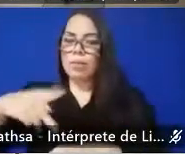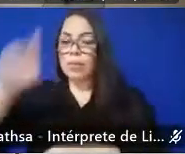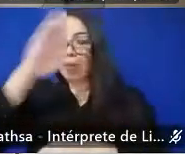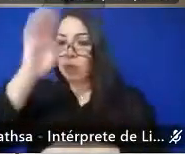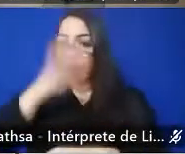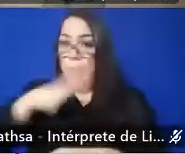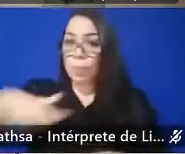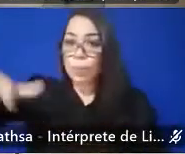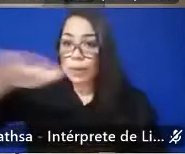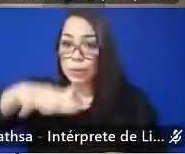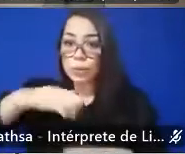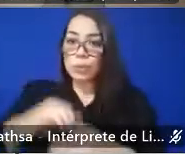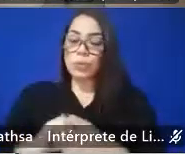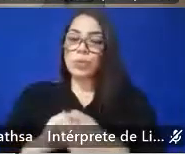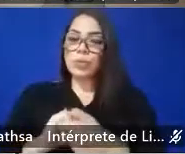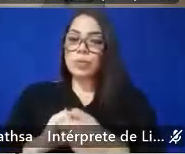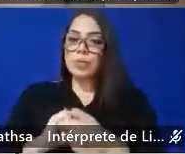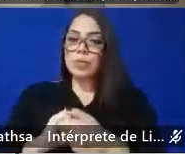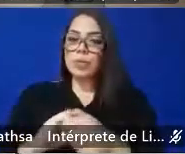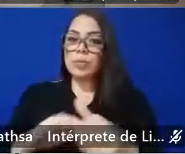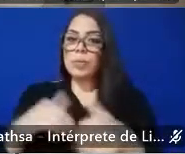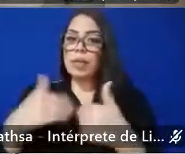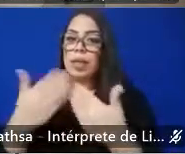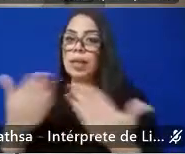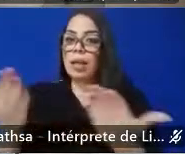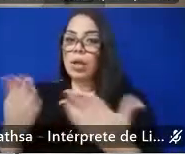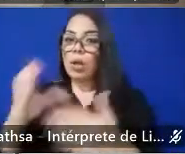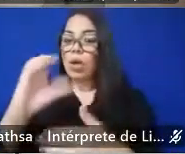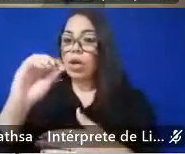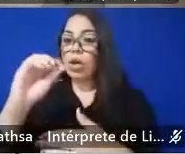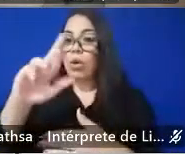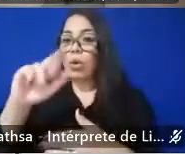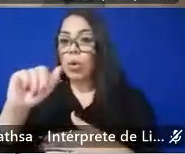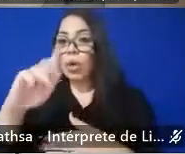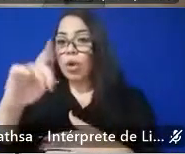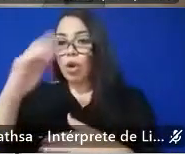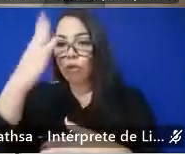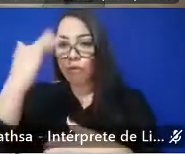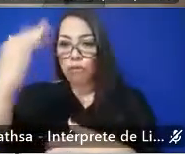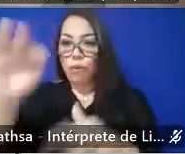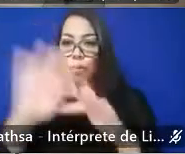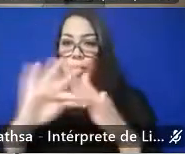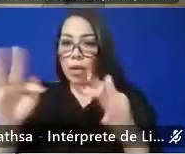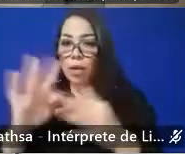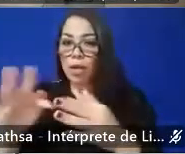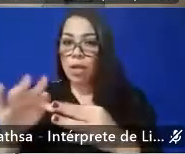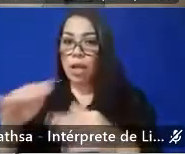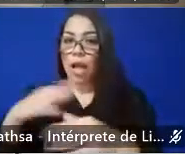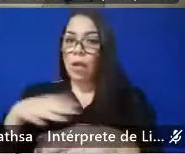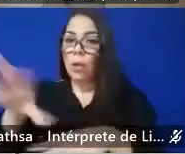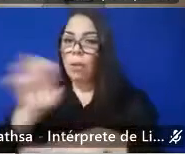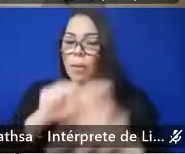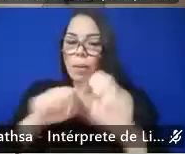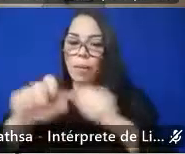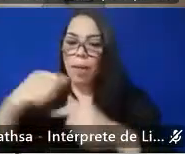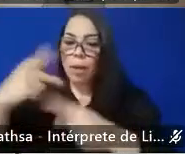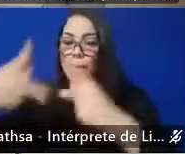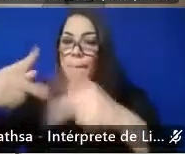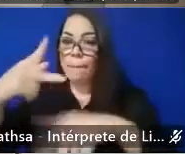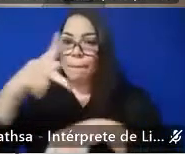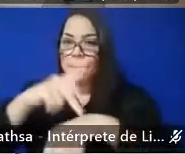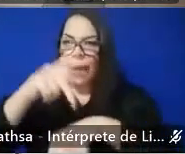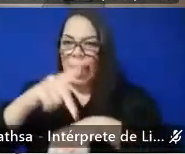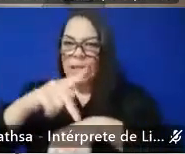e invocando o cara por ali na posso dizer que ajuntei todas as pedras que vieram sobre mim